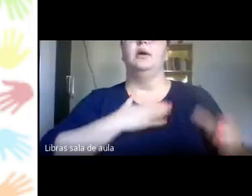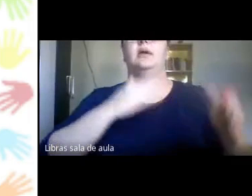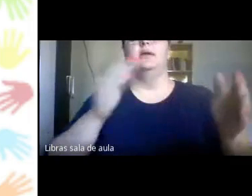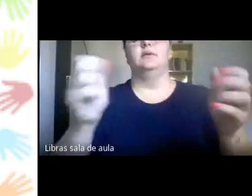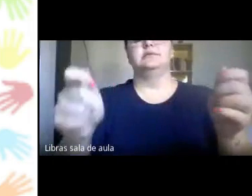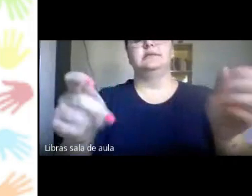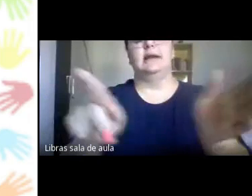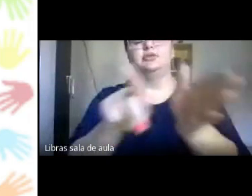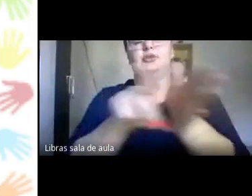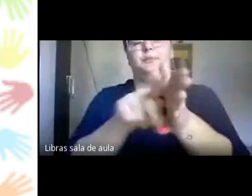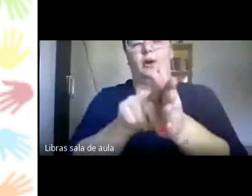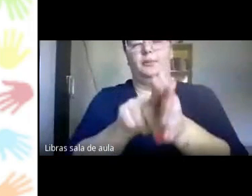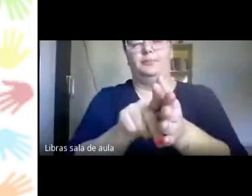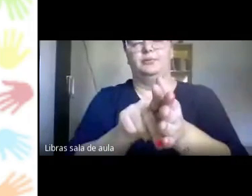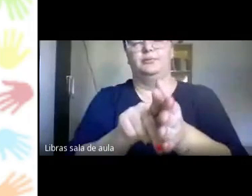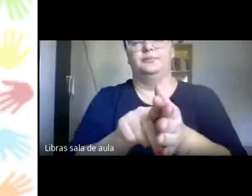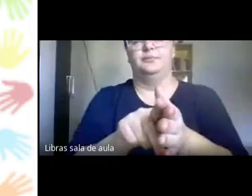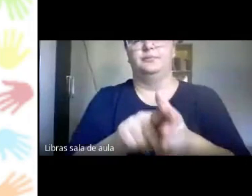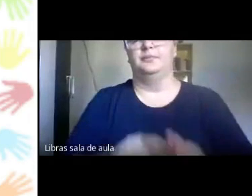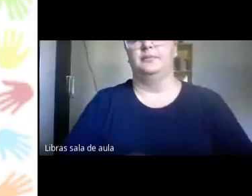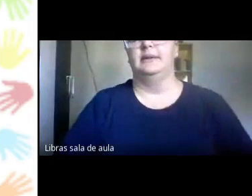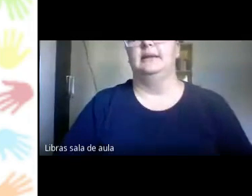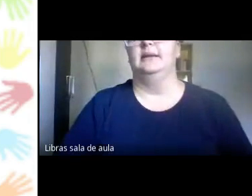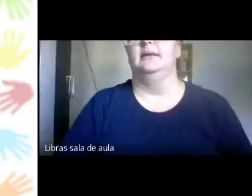meu e o sinal de próprio.